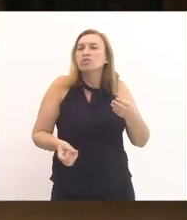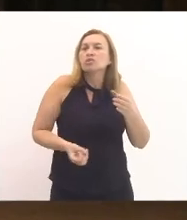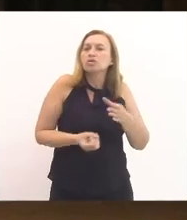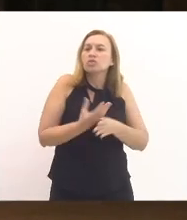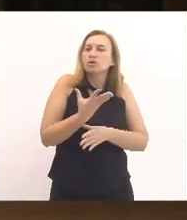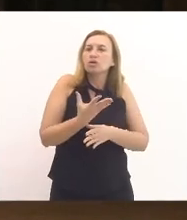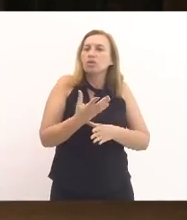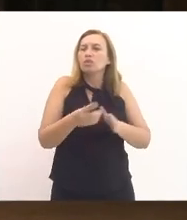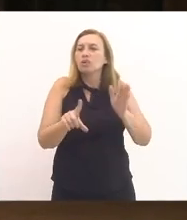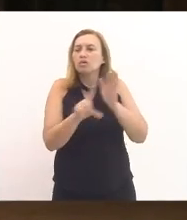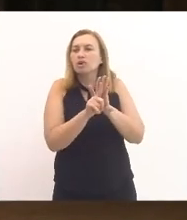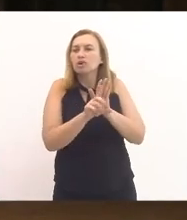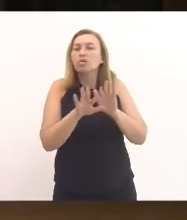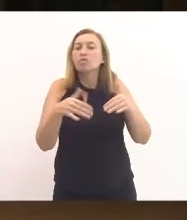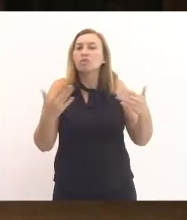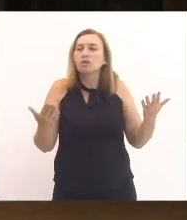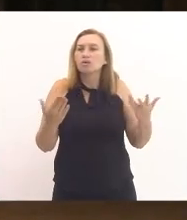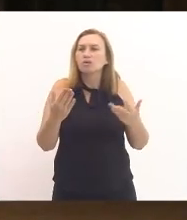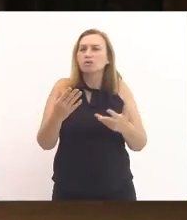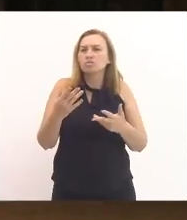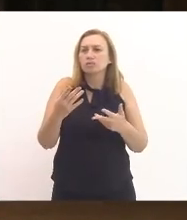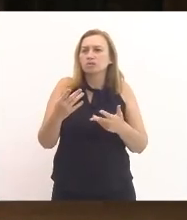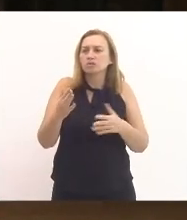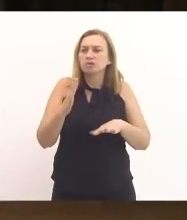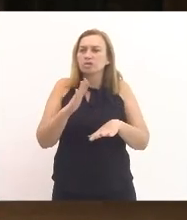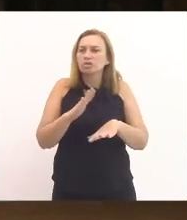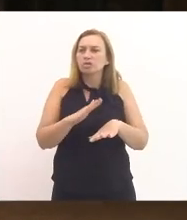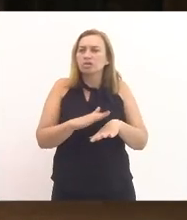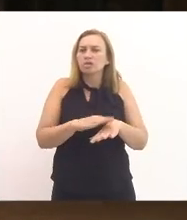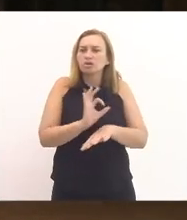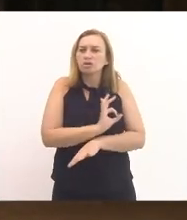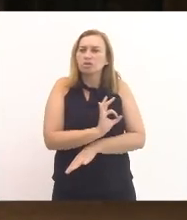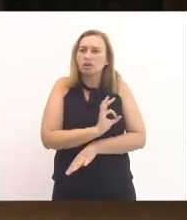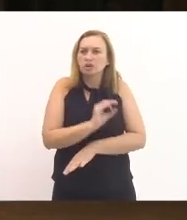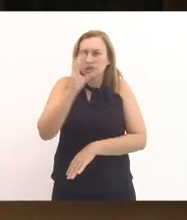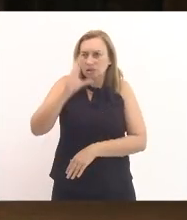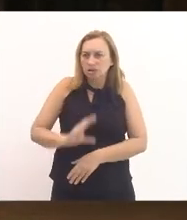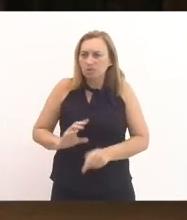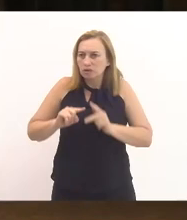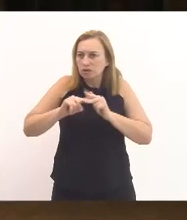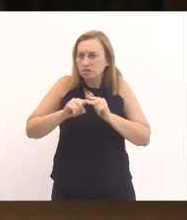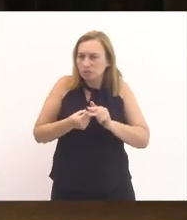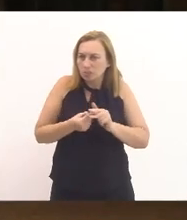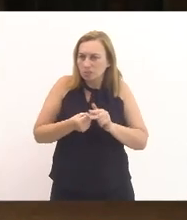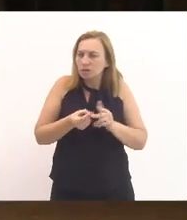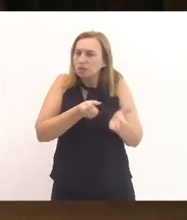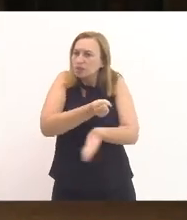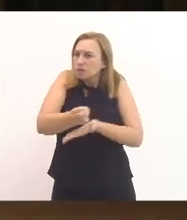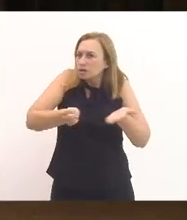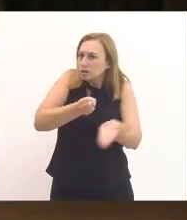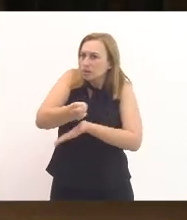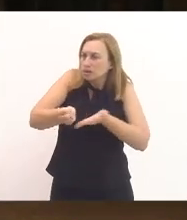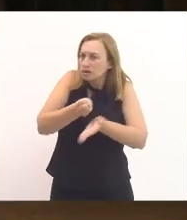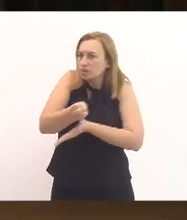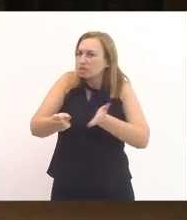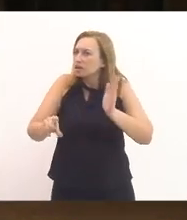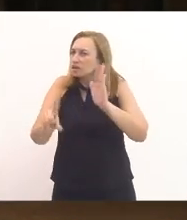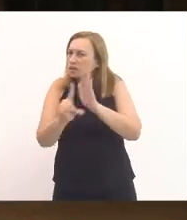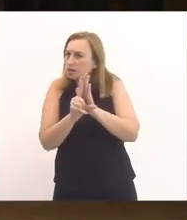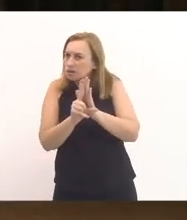lei Qual foi o impasse mais recentemente a polícia civil fez uma regulamentação baseada na